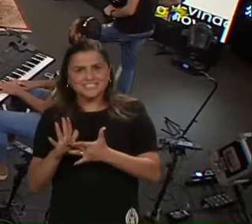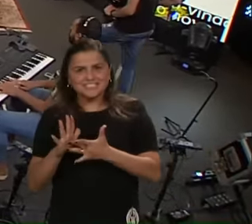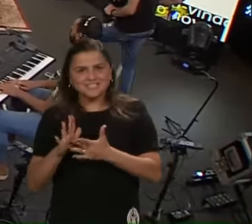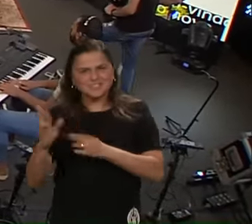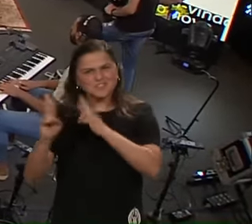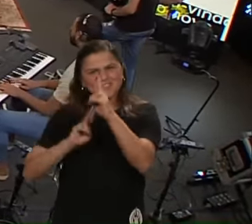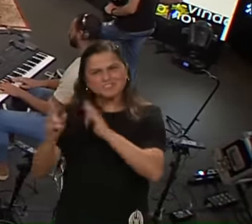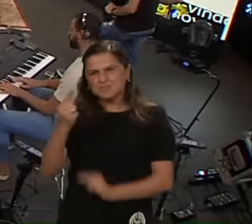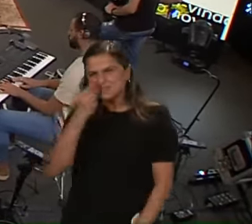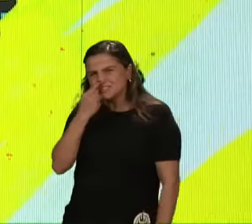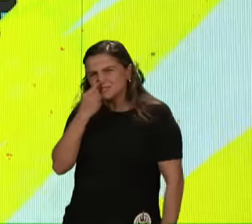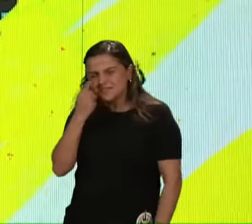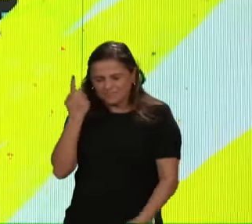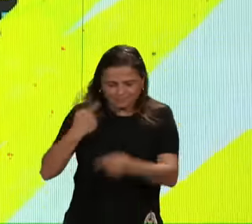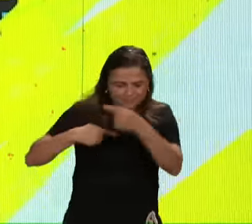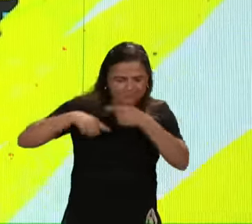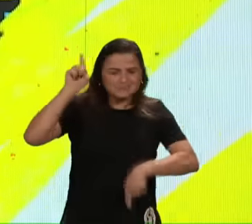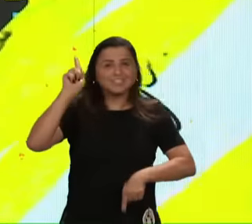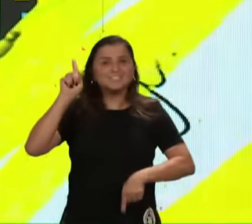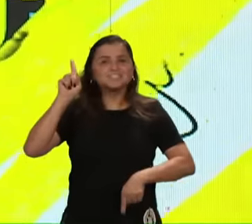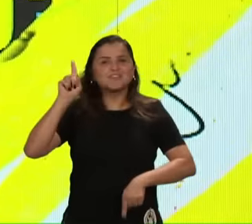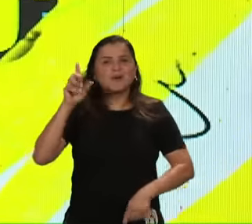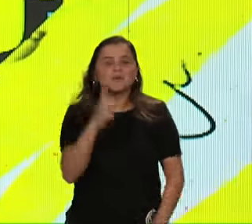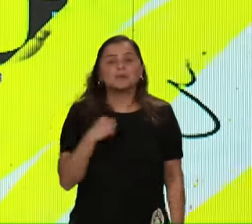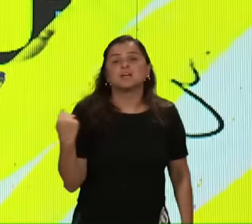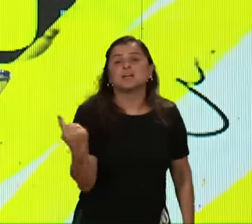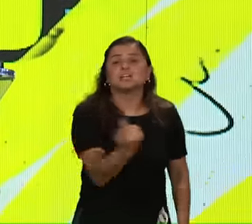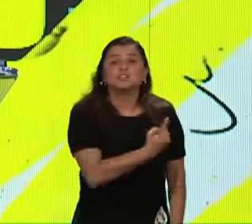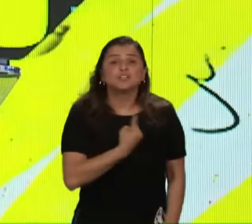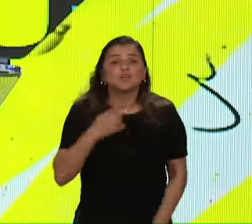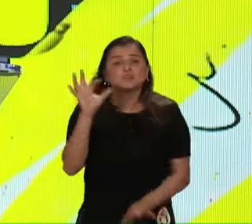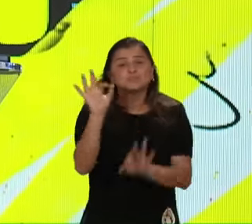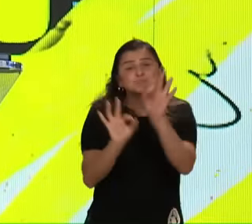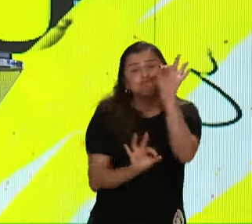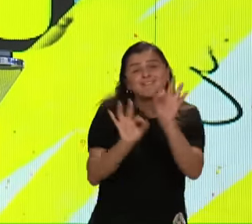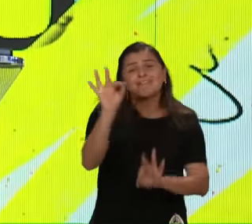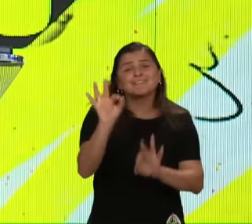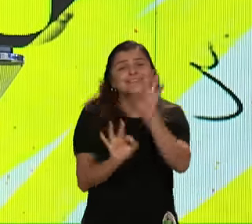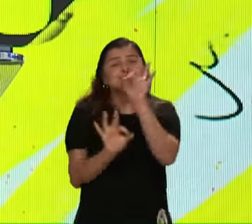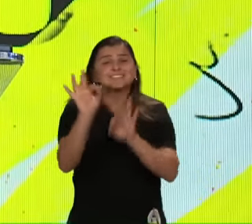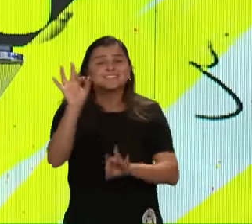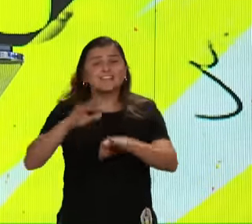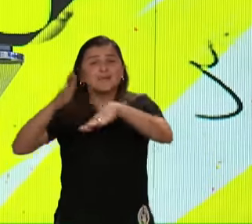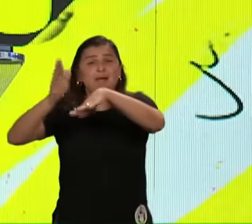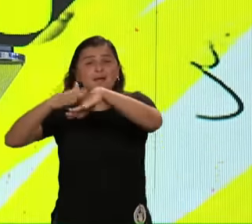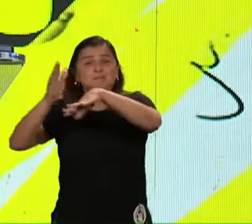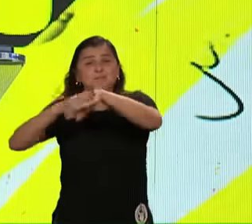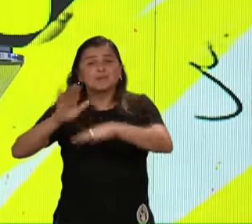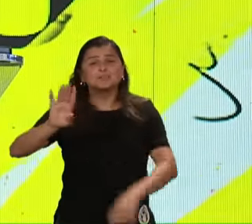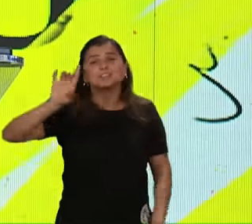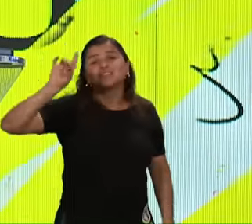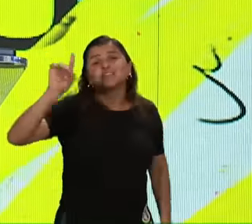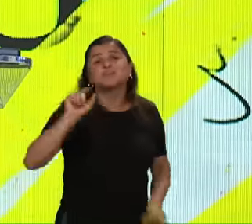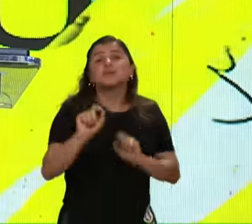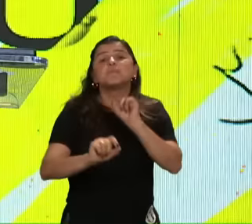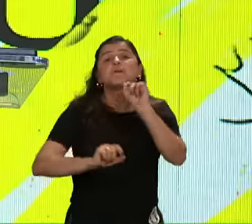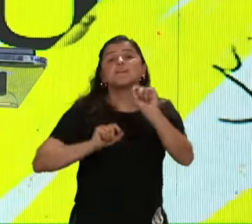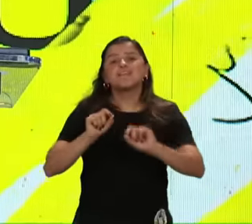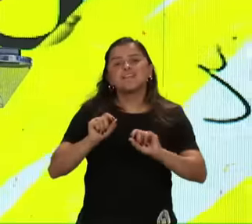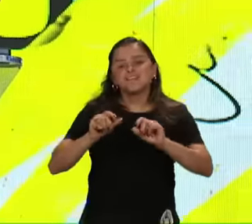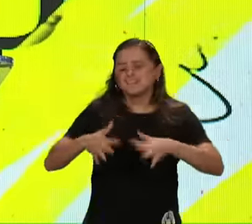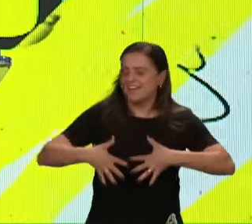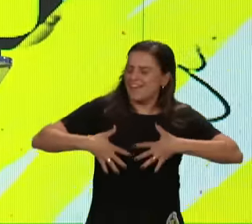Eu e você fomos planejados pelo próprio Deus para podermos agradar a Ele.